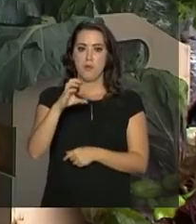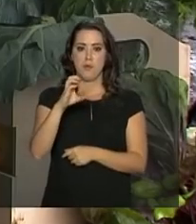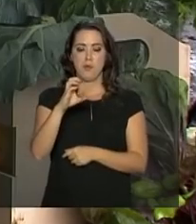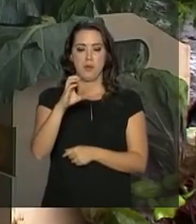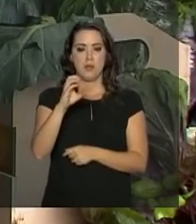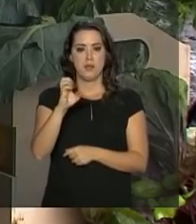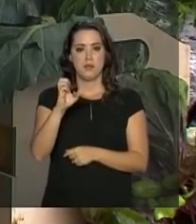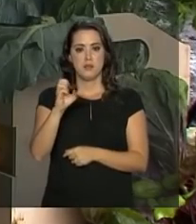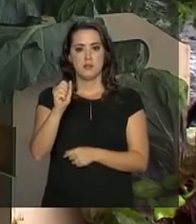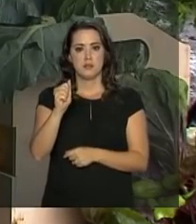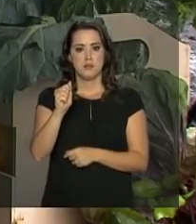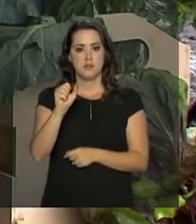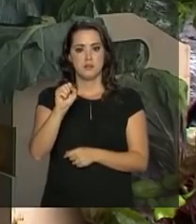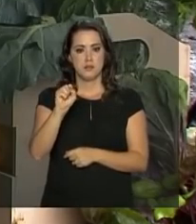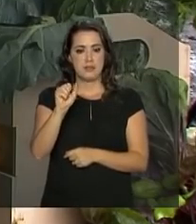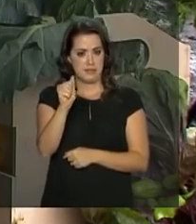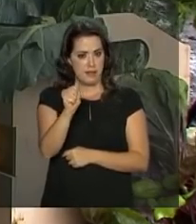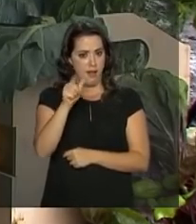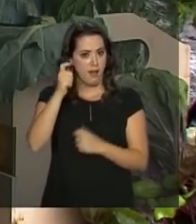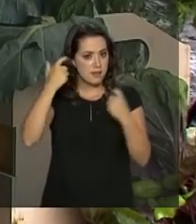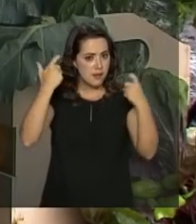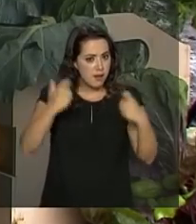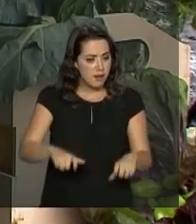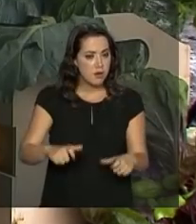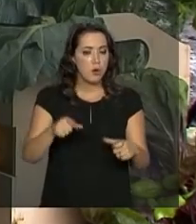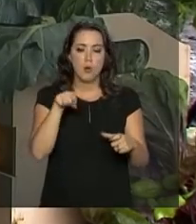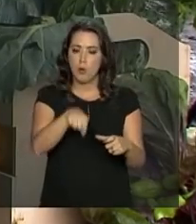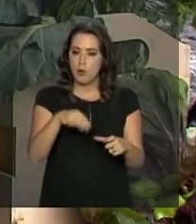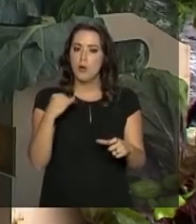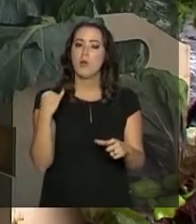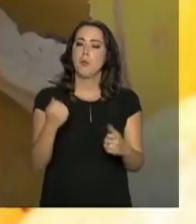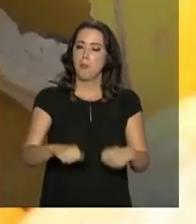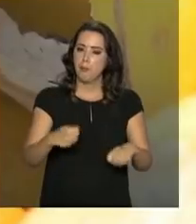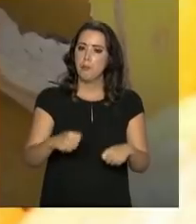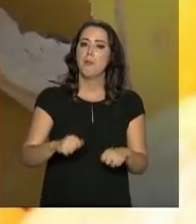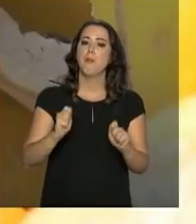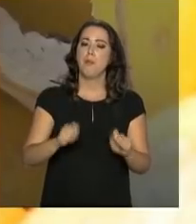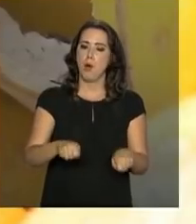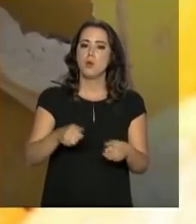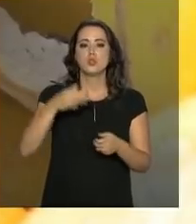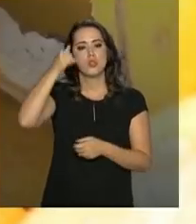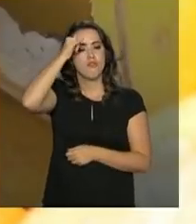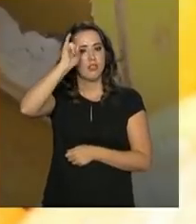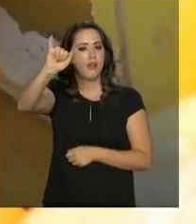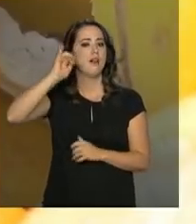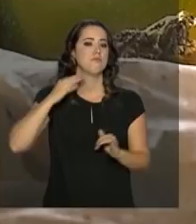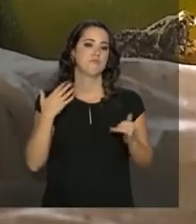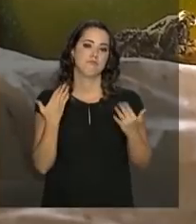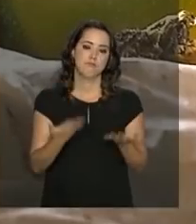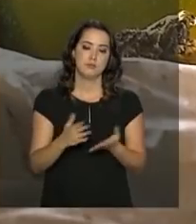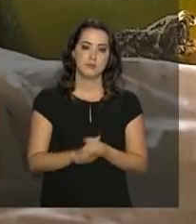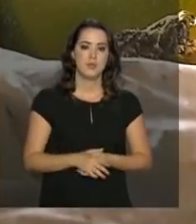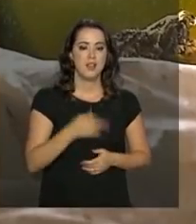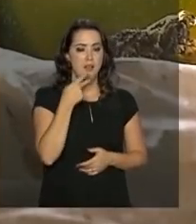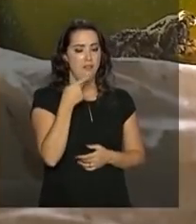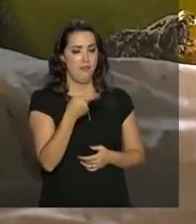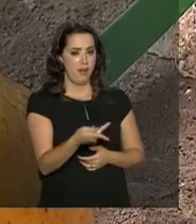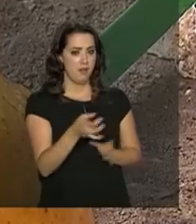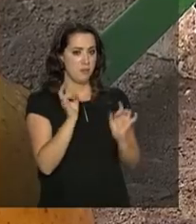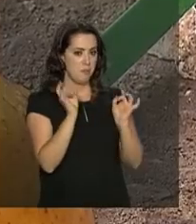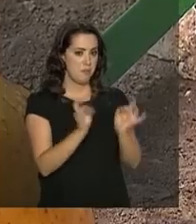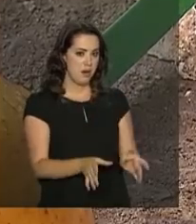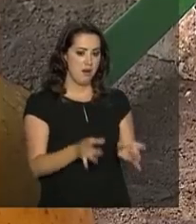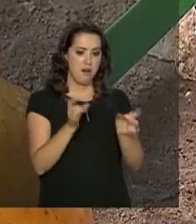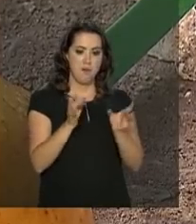aqui reunidos, são polos de promoção desse combate. E quando se fala em desperdício de alimentos,